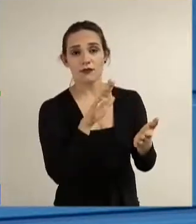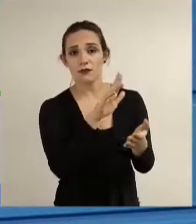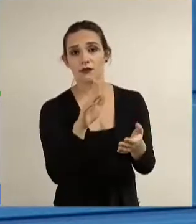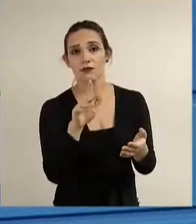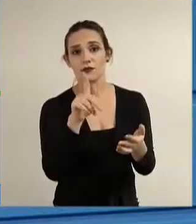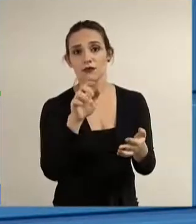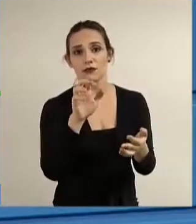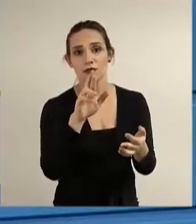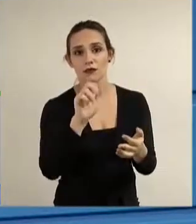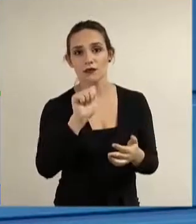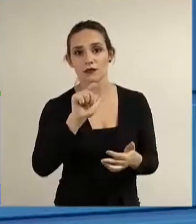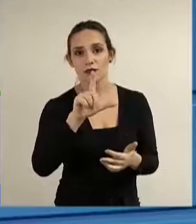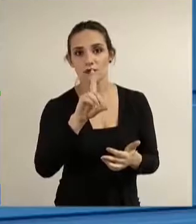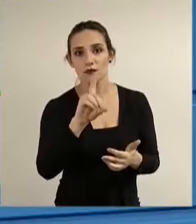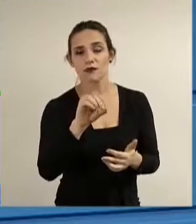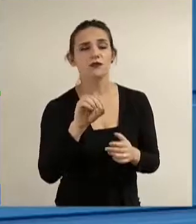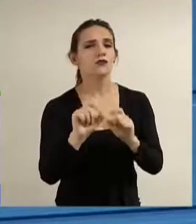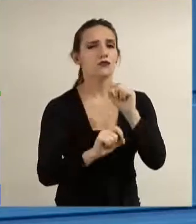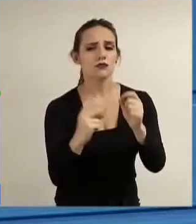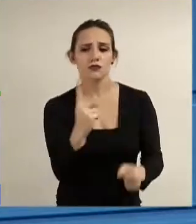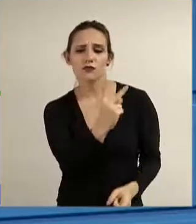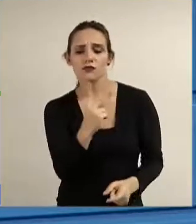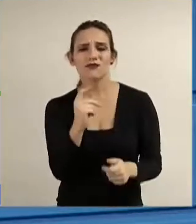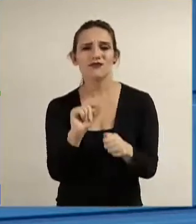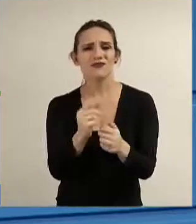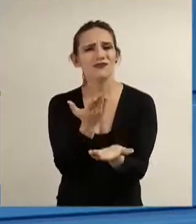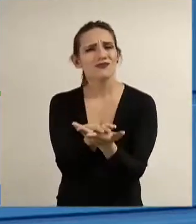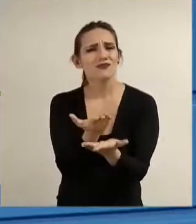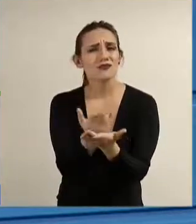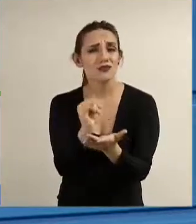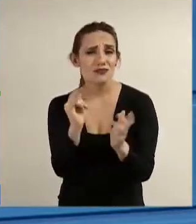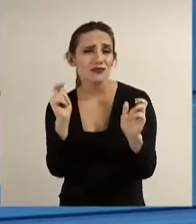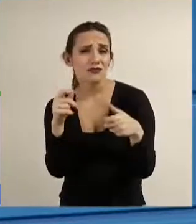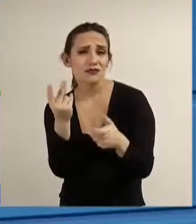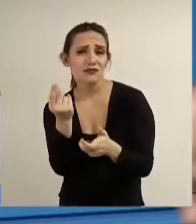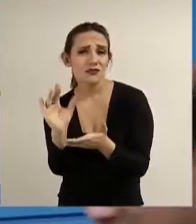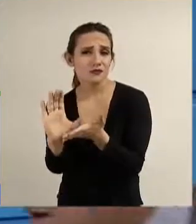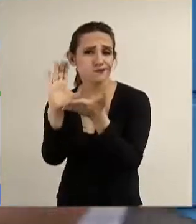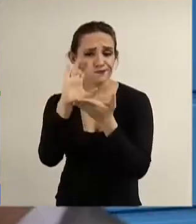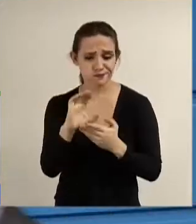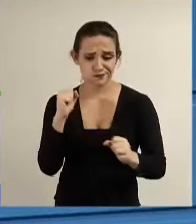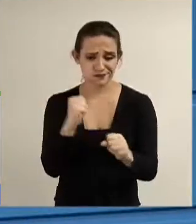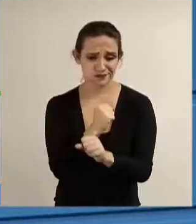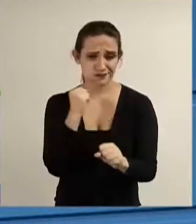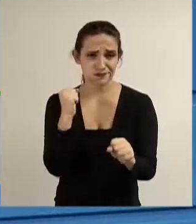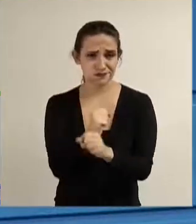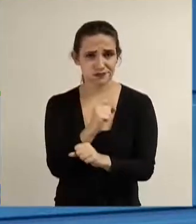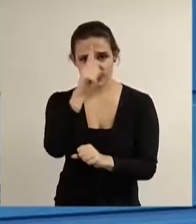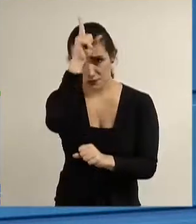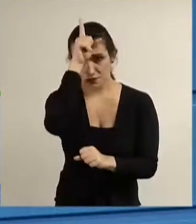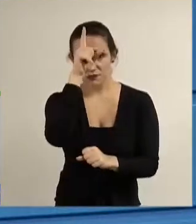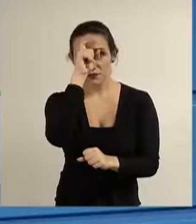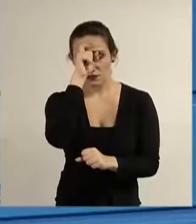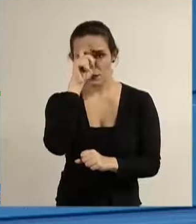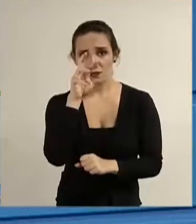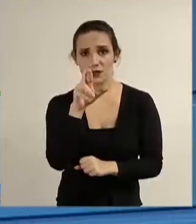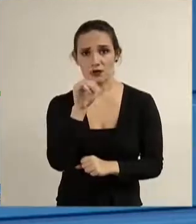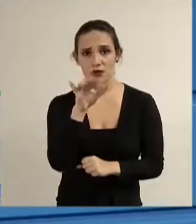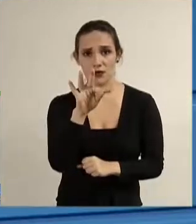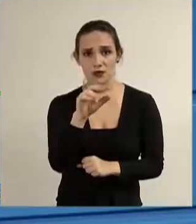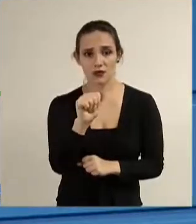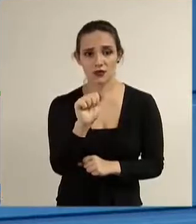Pereira, solicitando o estudo de viabilização de recursos para a reforma geral do Hospital Rita